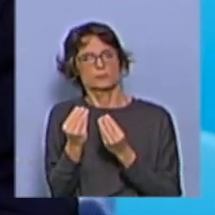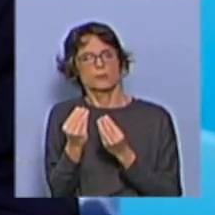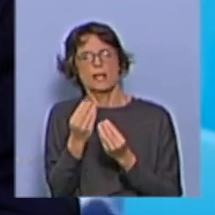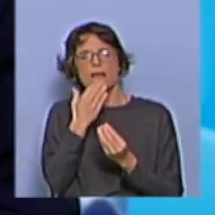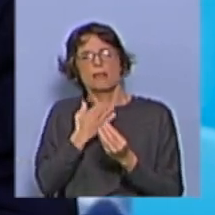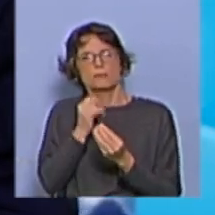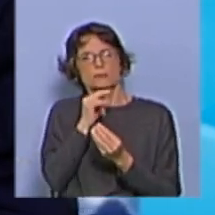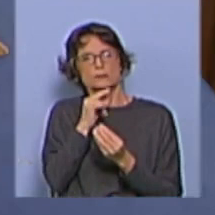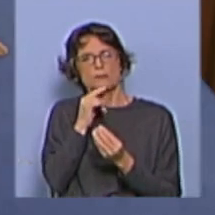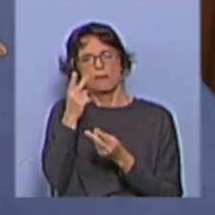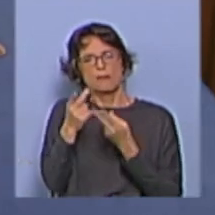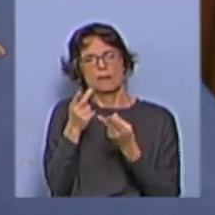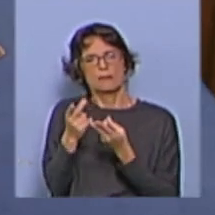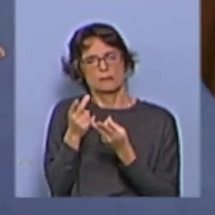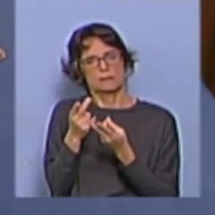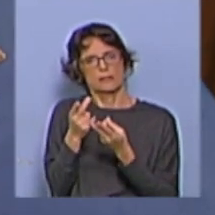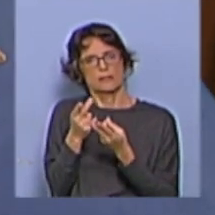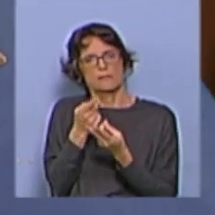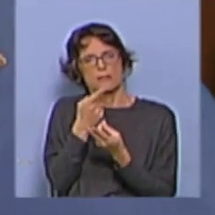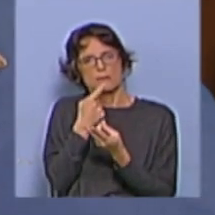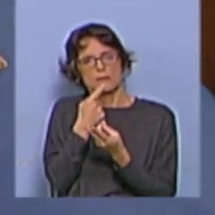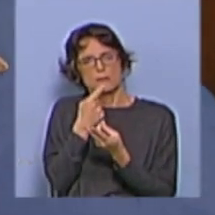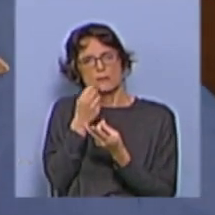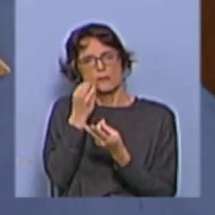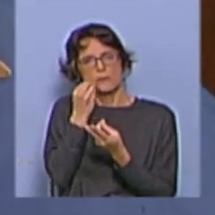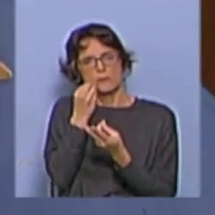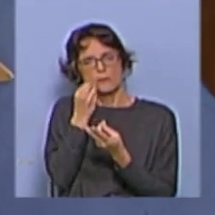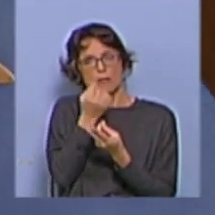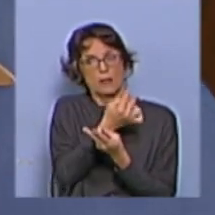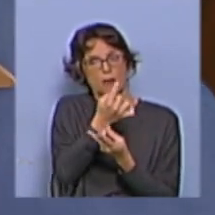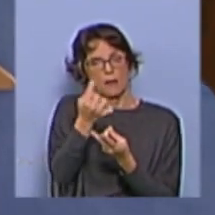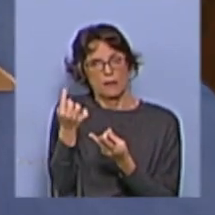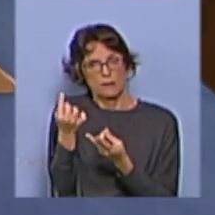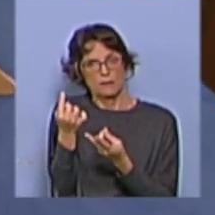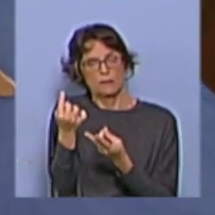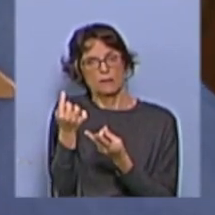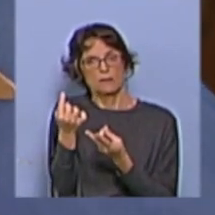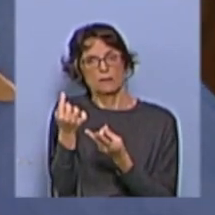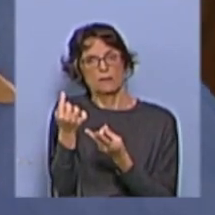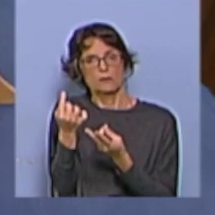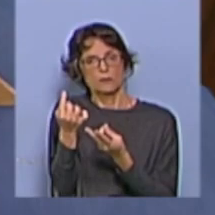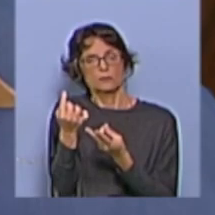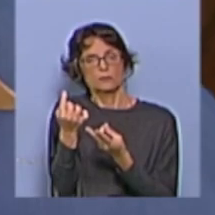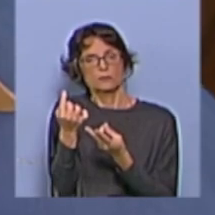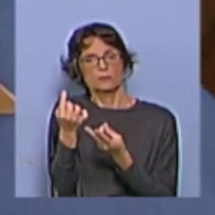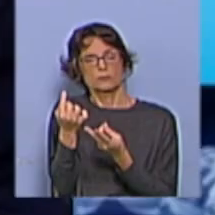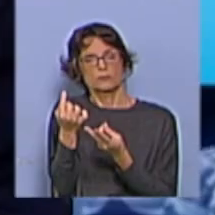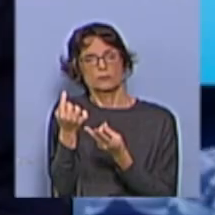é, até que ponto é que cada um foi capaz de fazer também esses atos, não